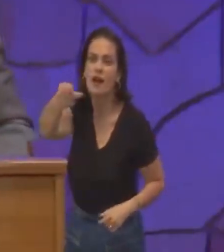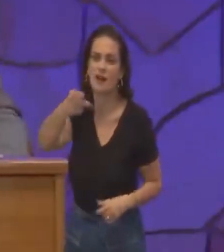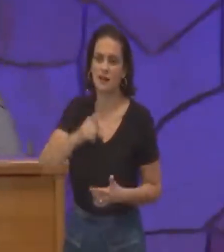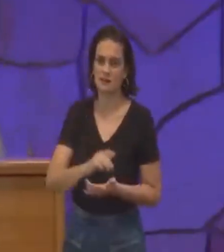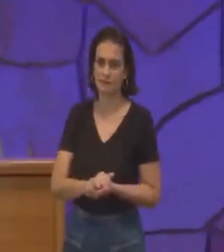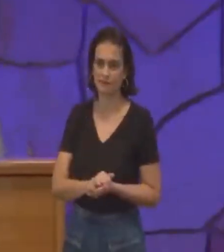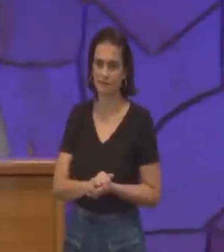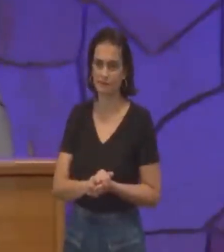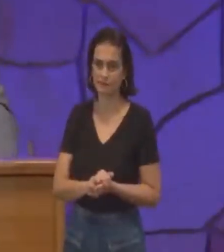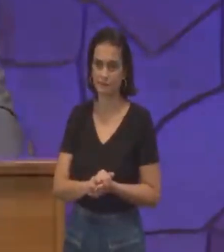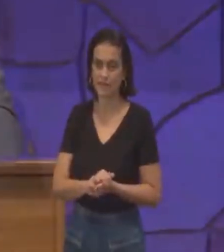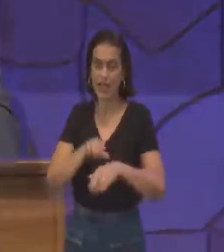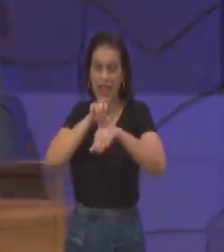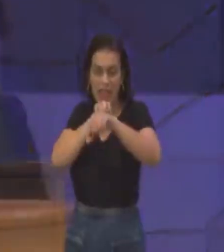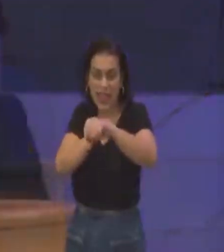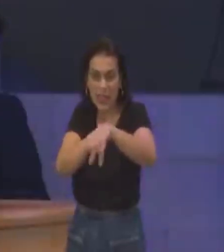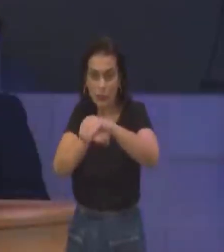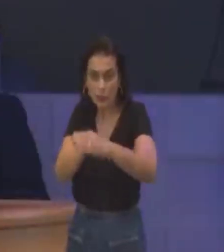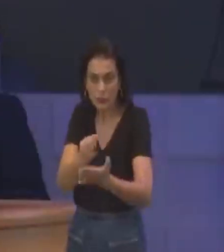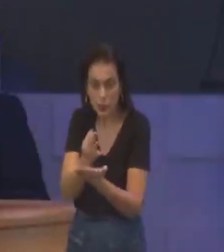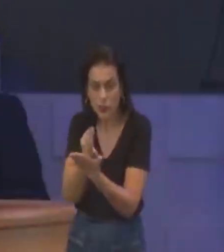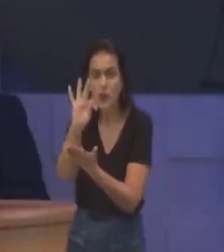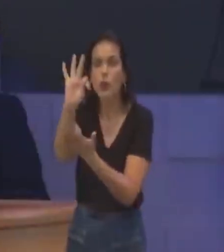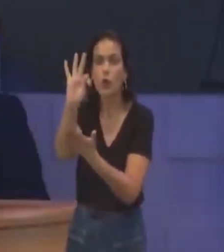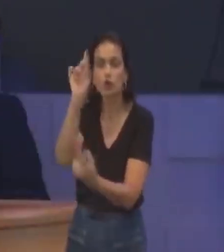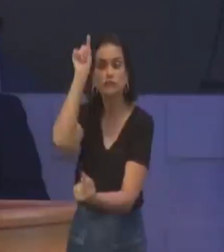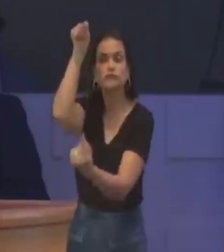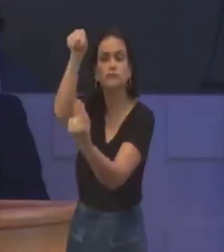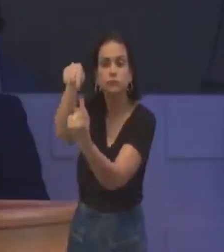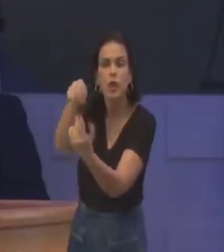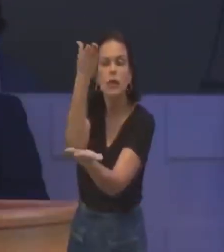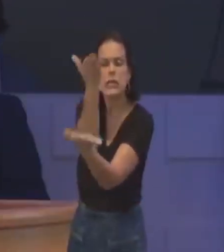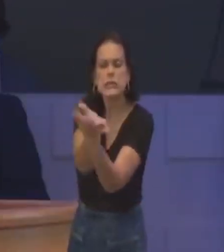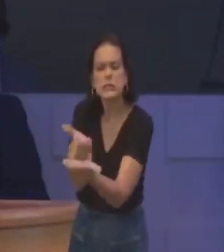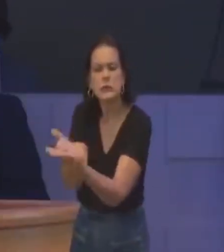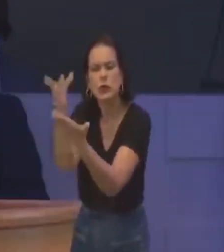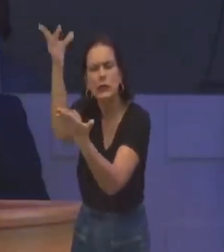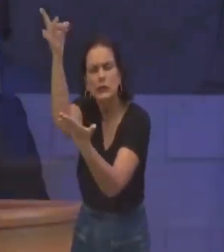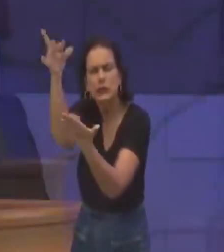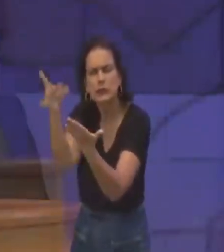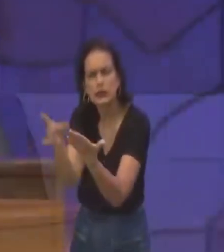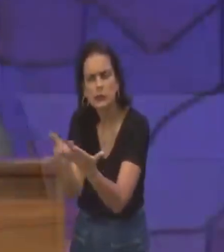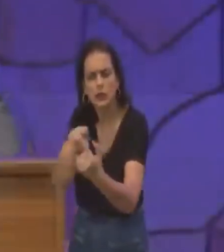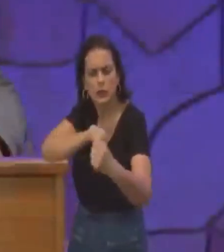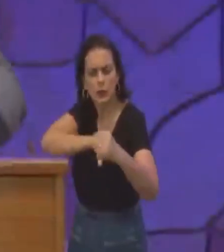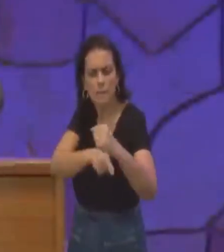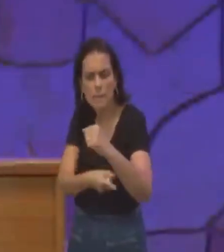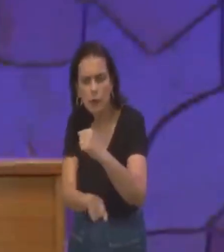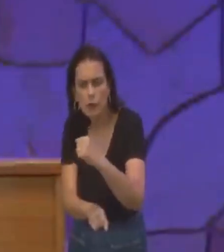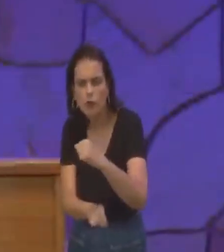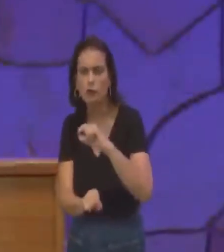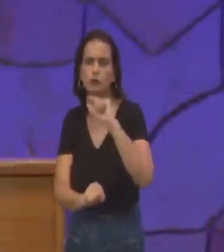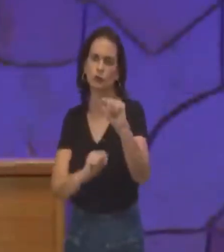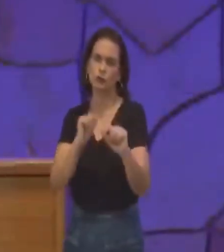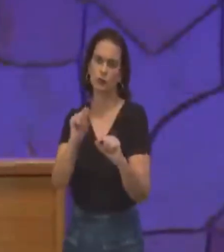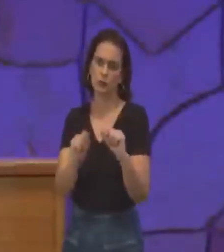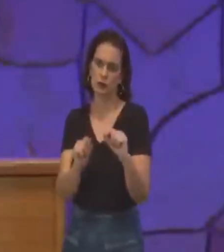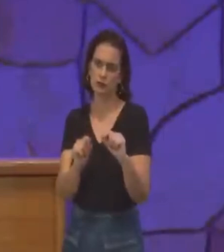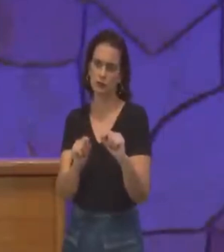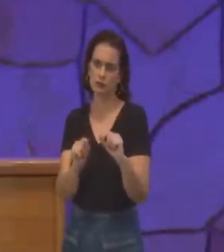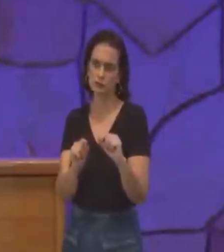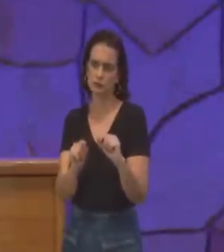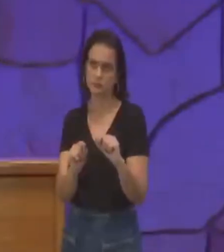E a educação teológica se propõe exatamente isto, a estudar, a se aprofundar, através